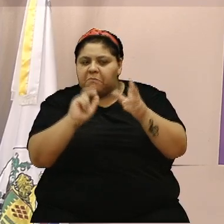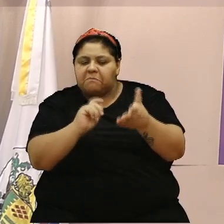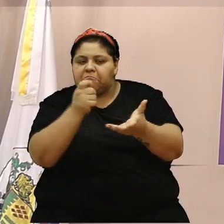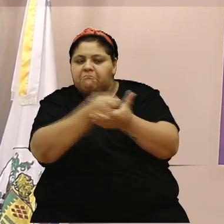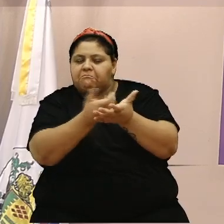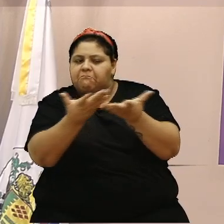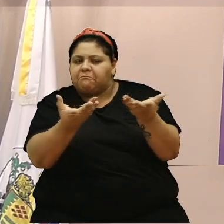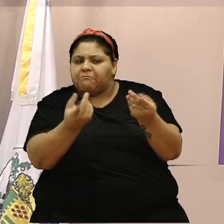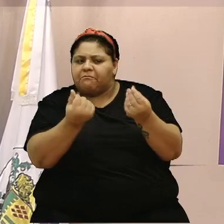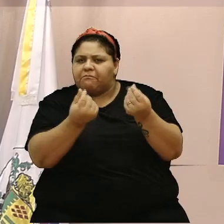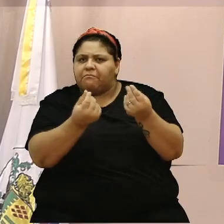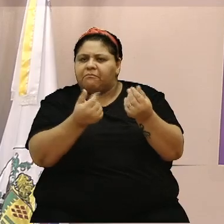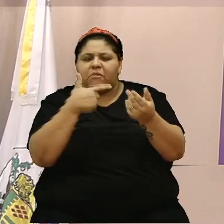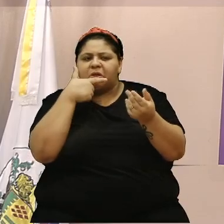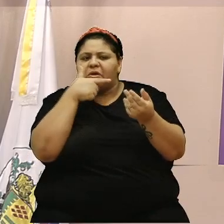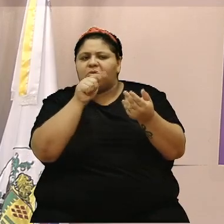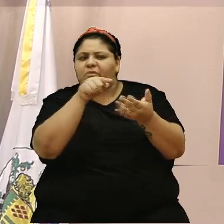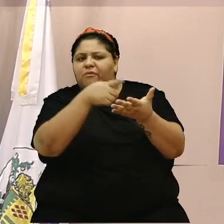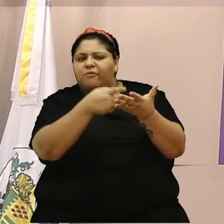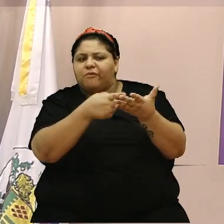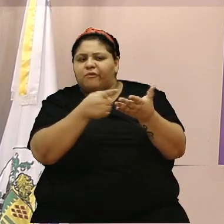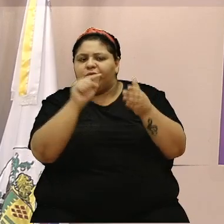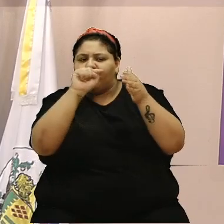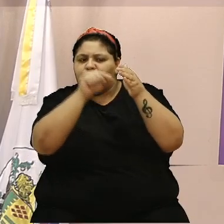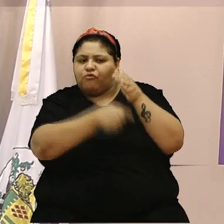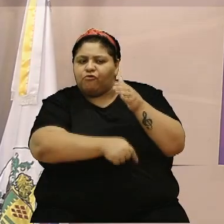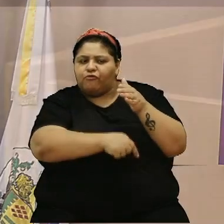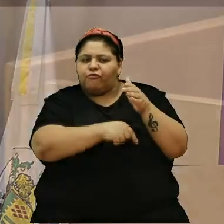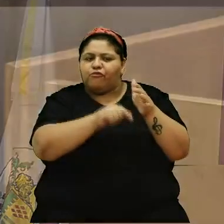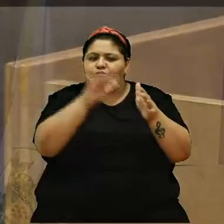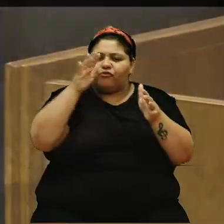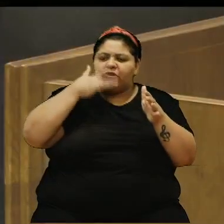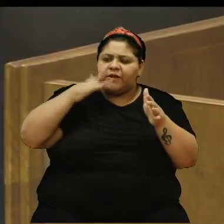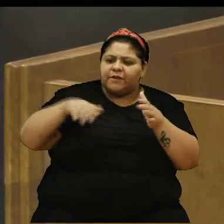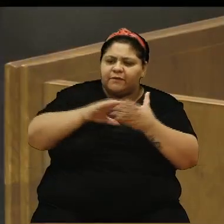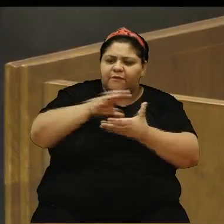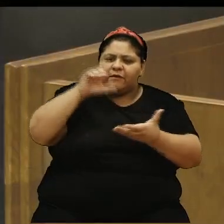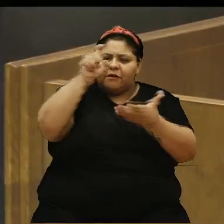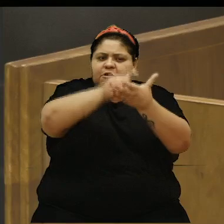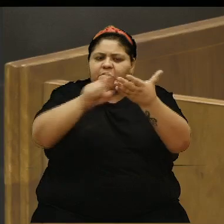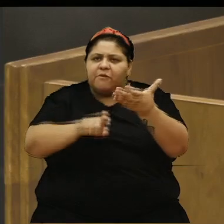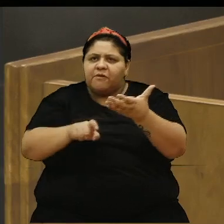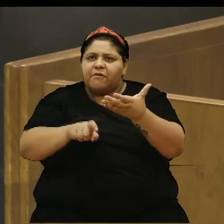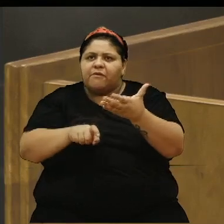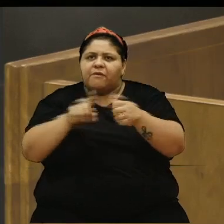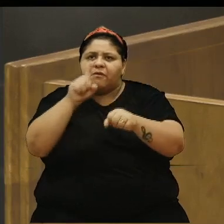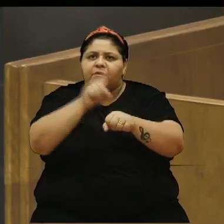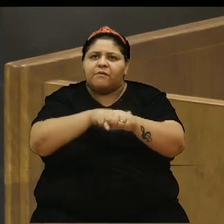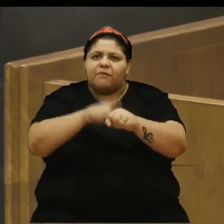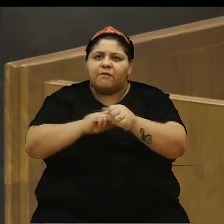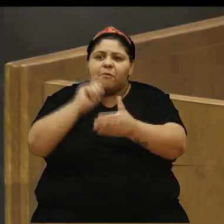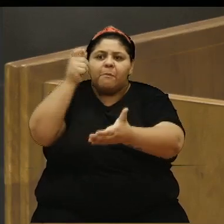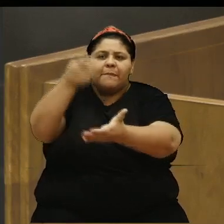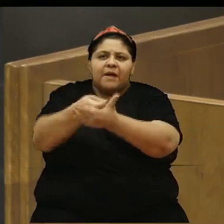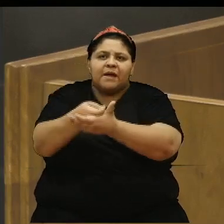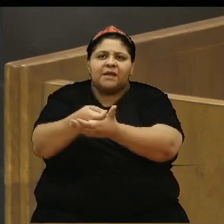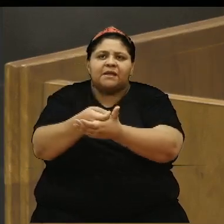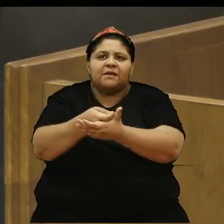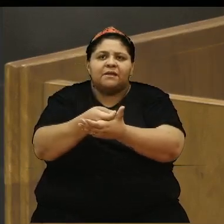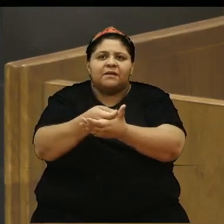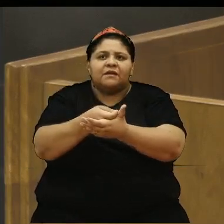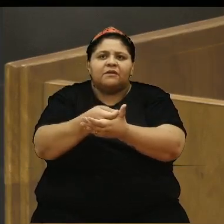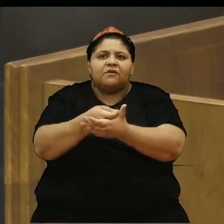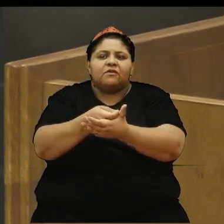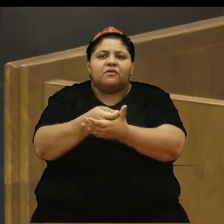pagar, consigo colocar esse aqui no fundo da criança, no idoso, a gente já imprime na hora a nossa guia, paga essa guia na hora, e